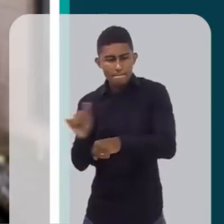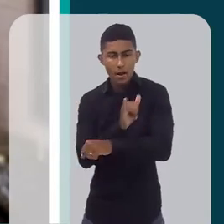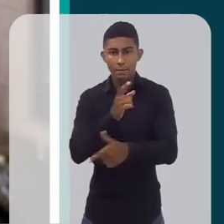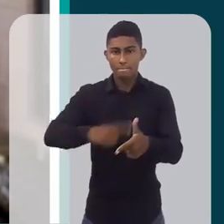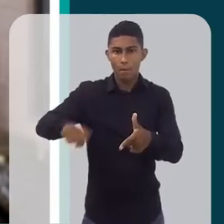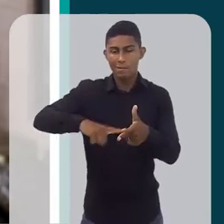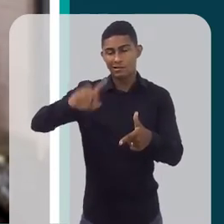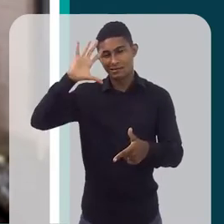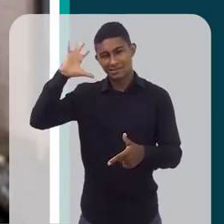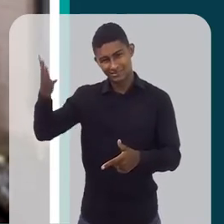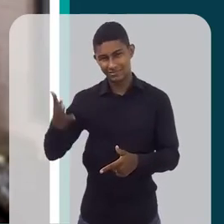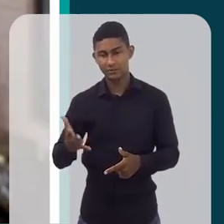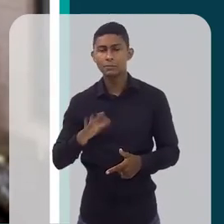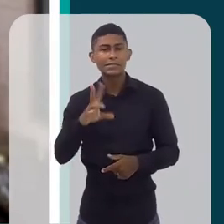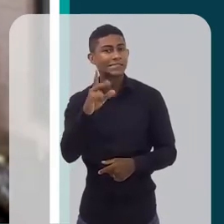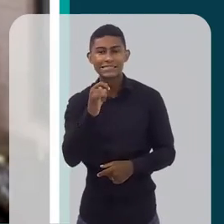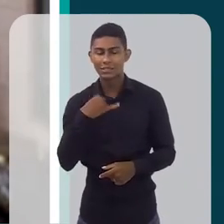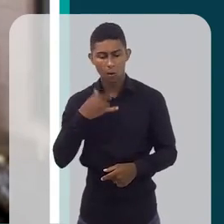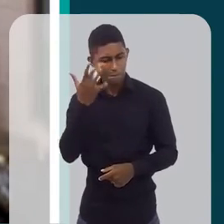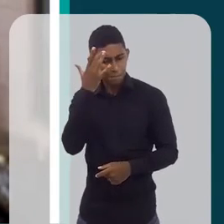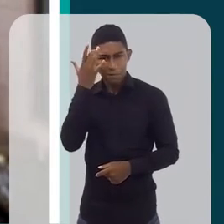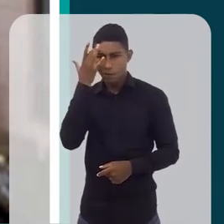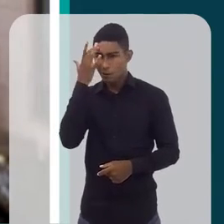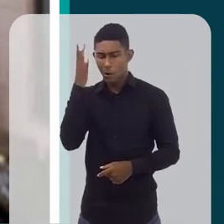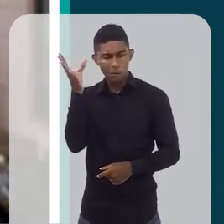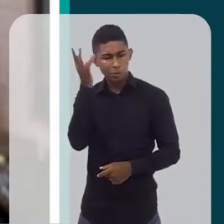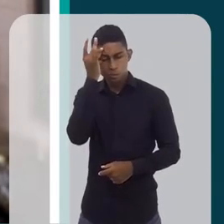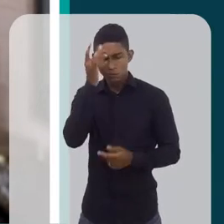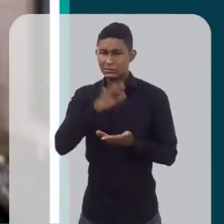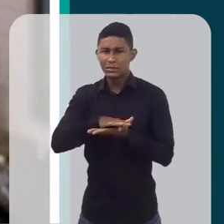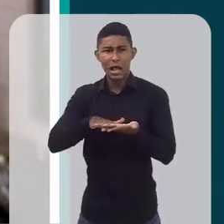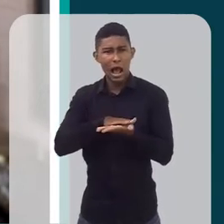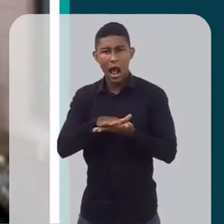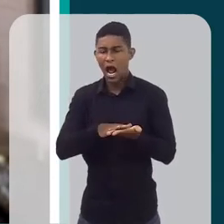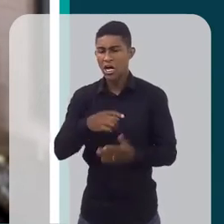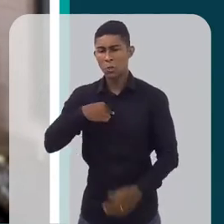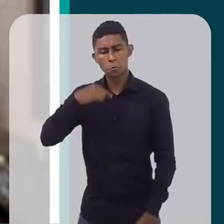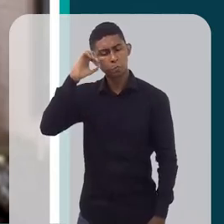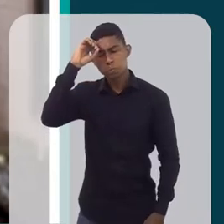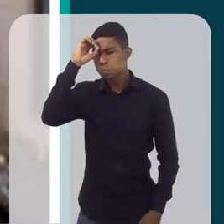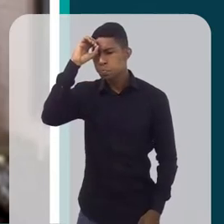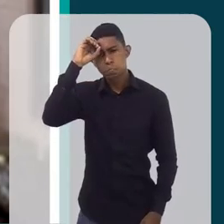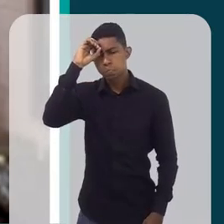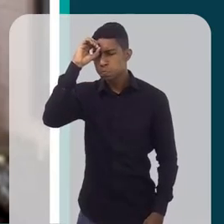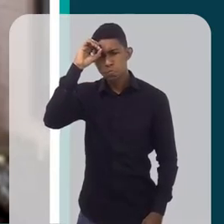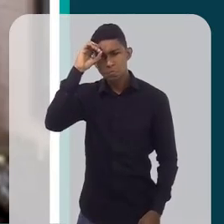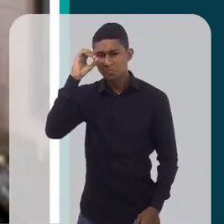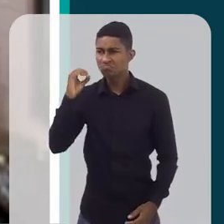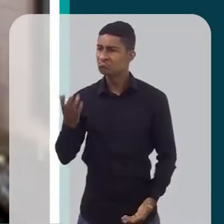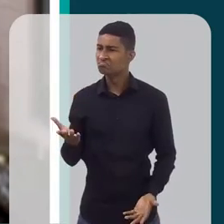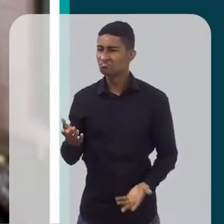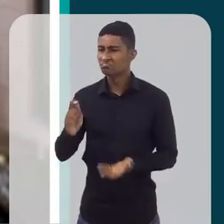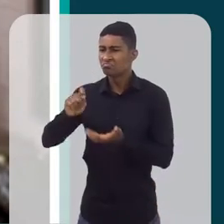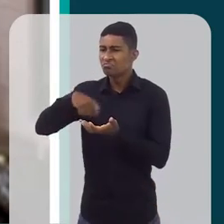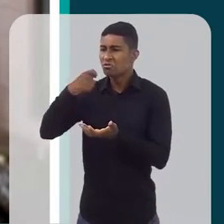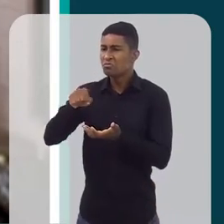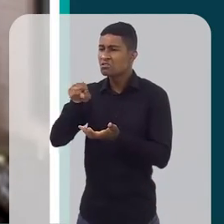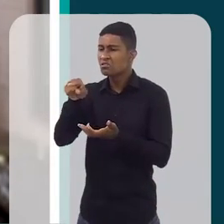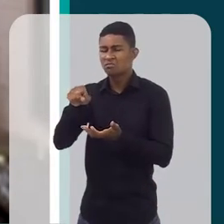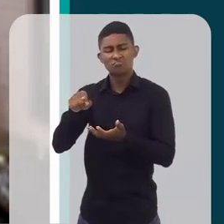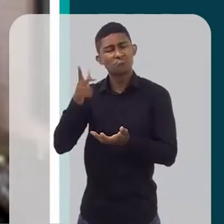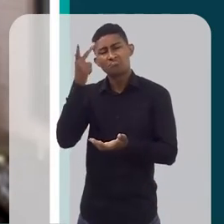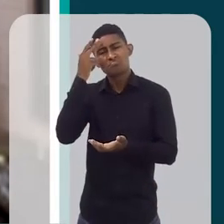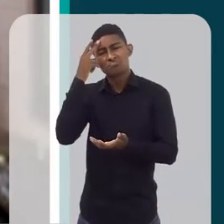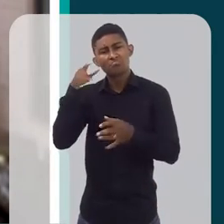problema. Agora, quando não se tem a consciência, né, não tem um entendimento do malefício do que é consumir